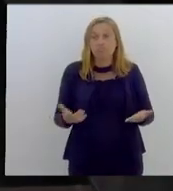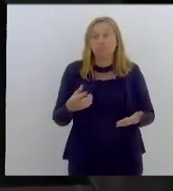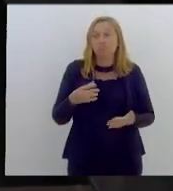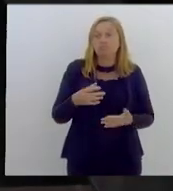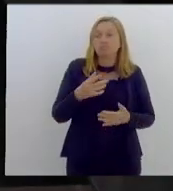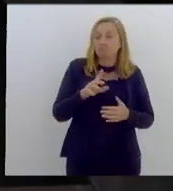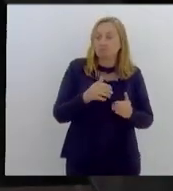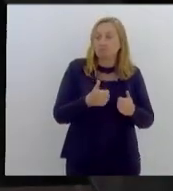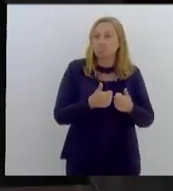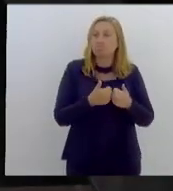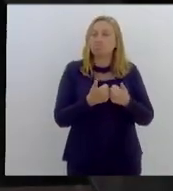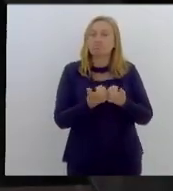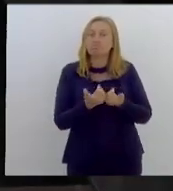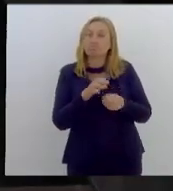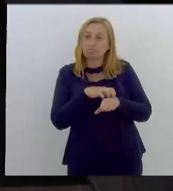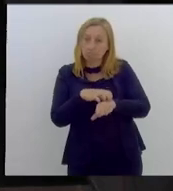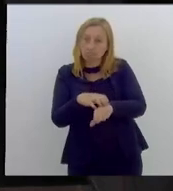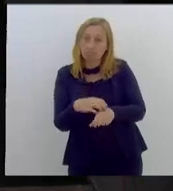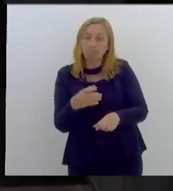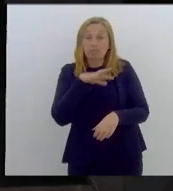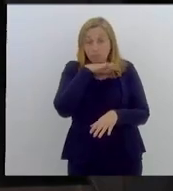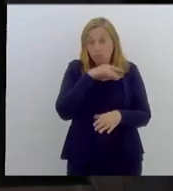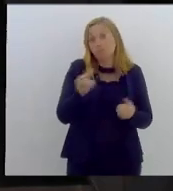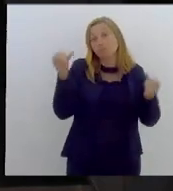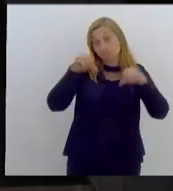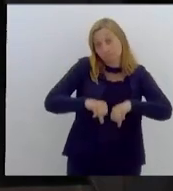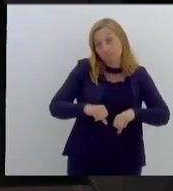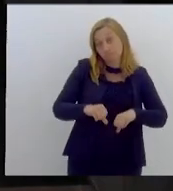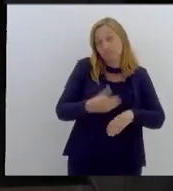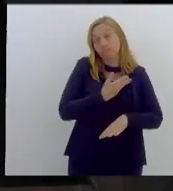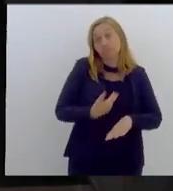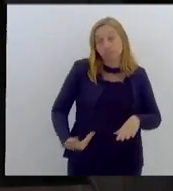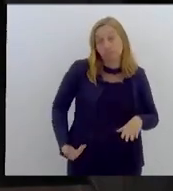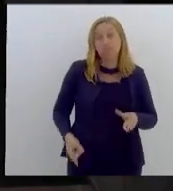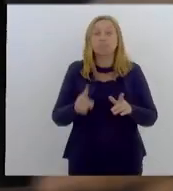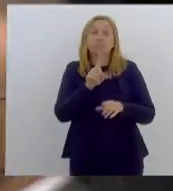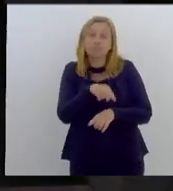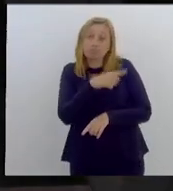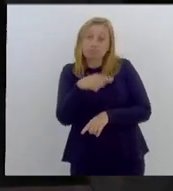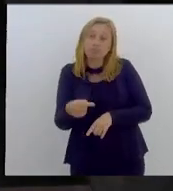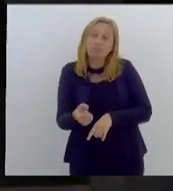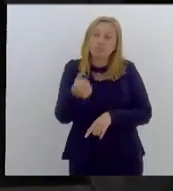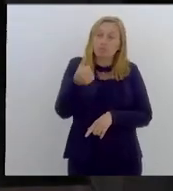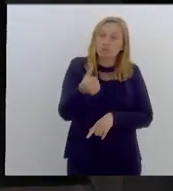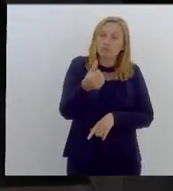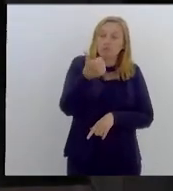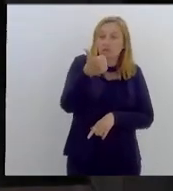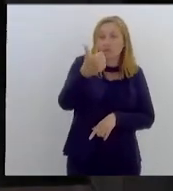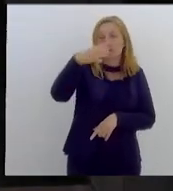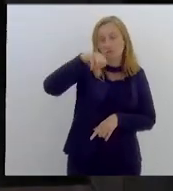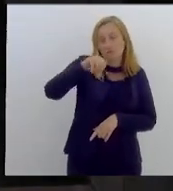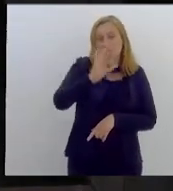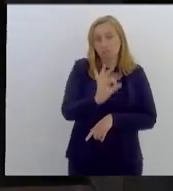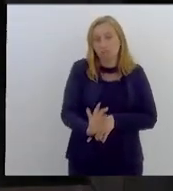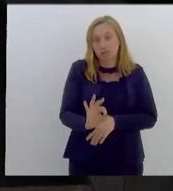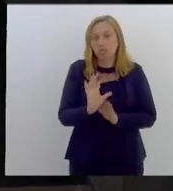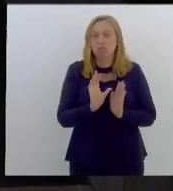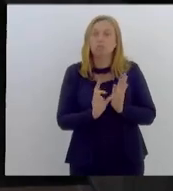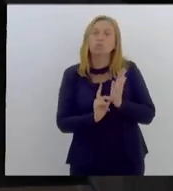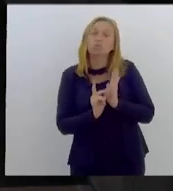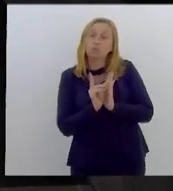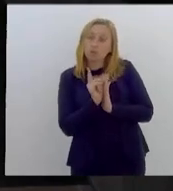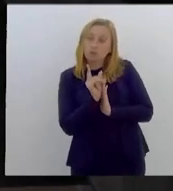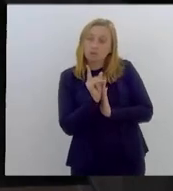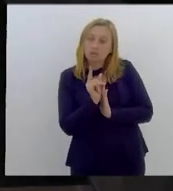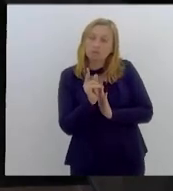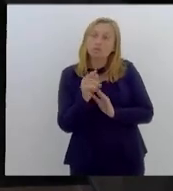o seu transporte, que já está ruim, vai piorar, porque o governador cortou quase 19% do orçamento